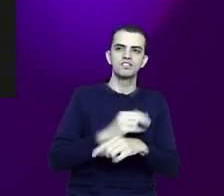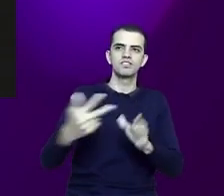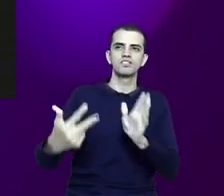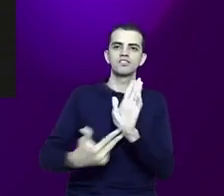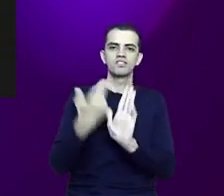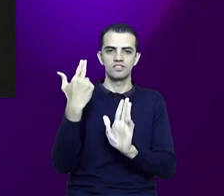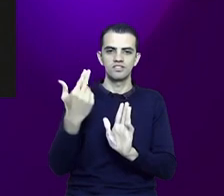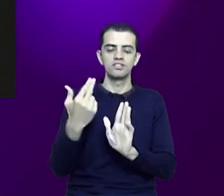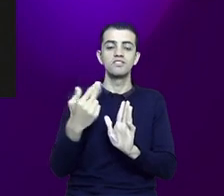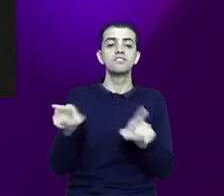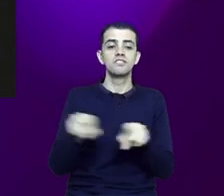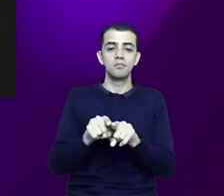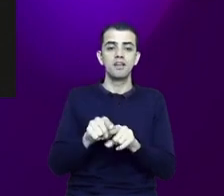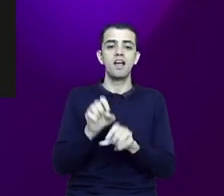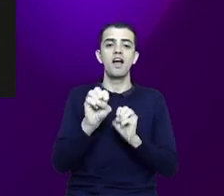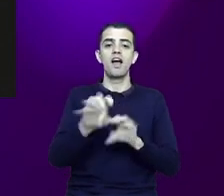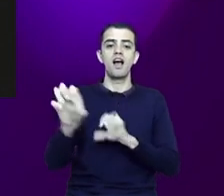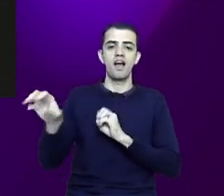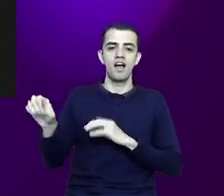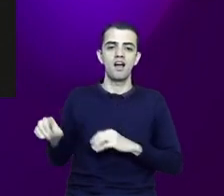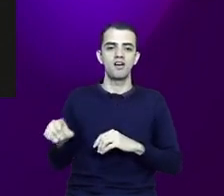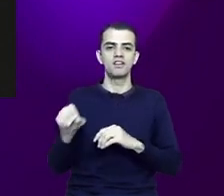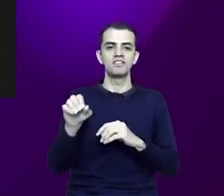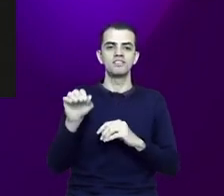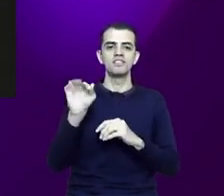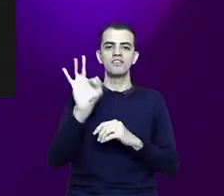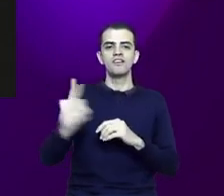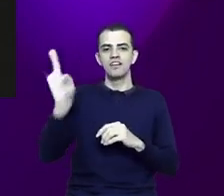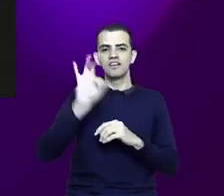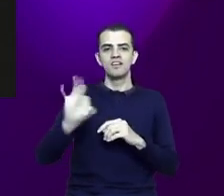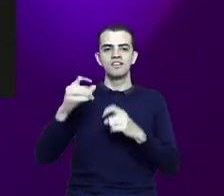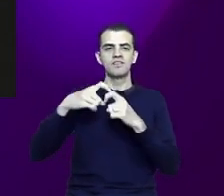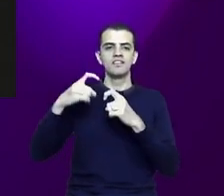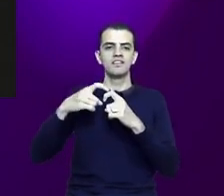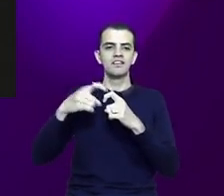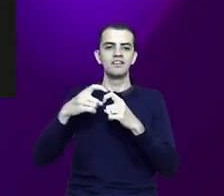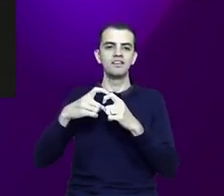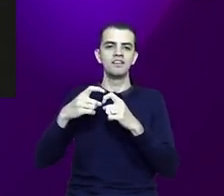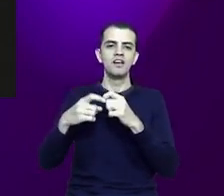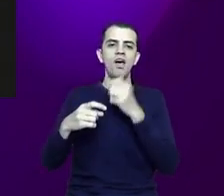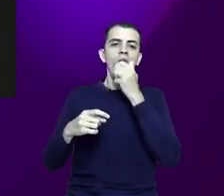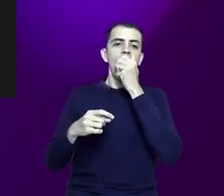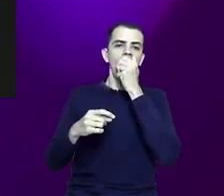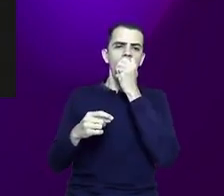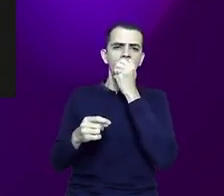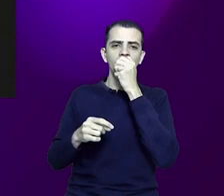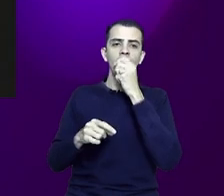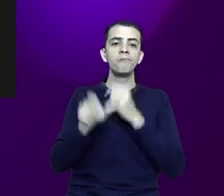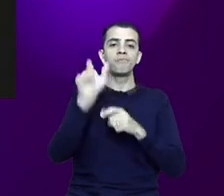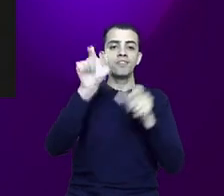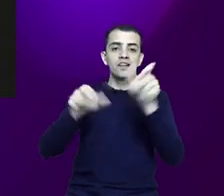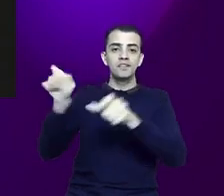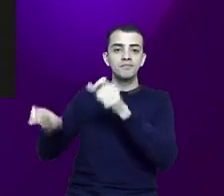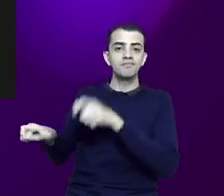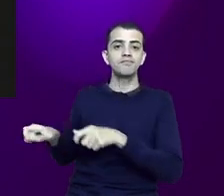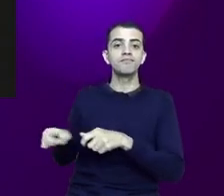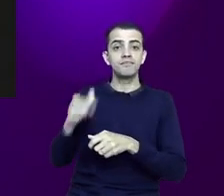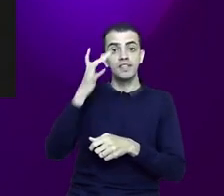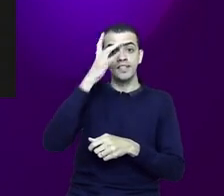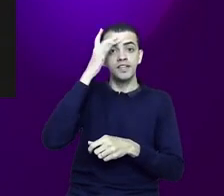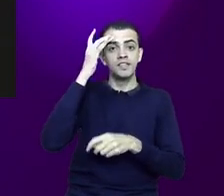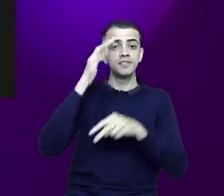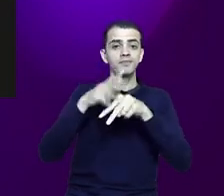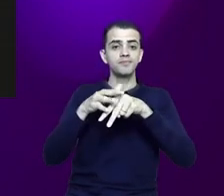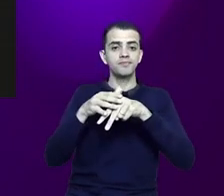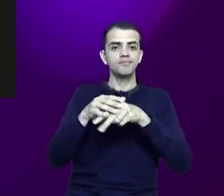de anatomia do curso de medicina. Então, esse aqui é um exemplo. E o mais interessante é que esses são pacientes reais. Então, são modelos reais tirados